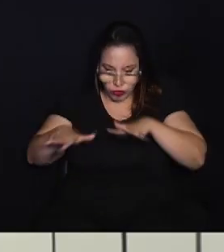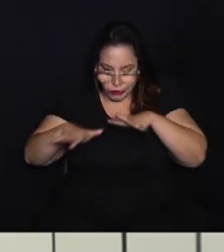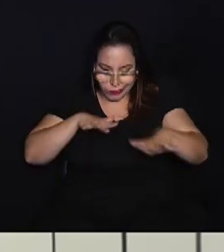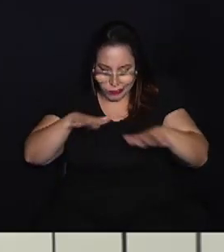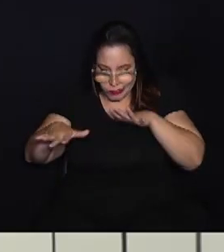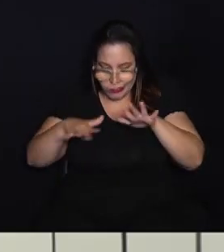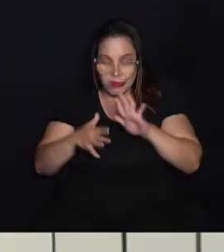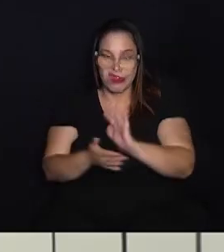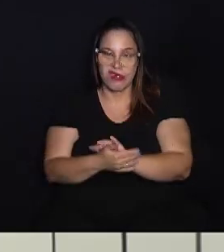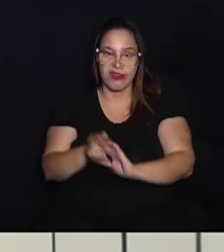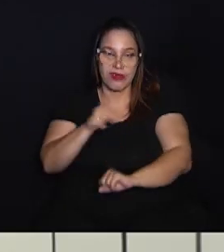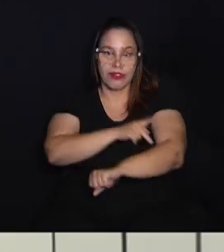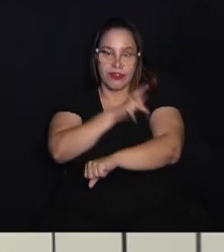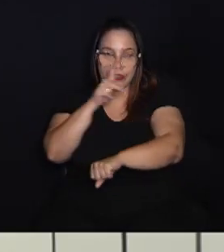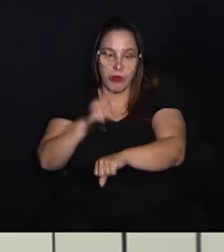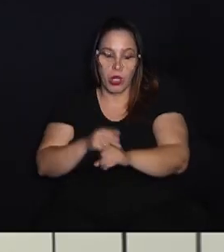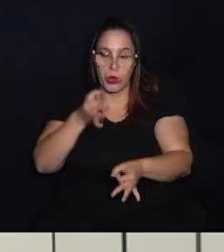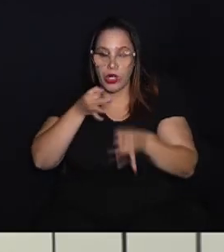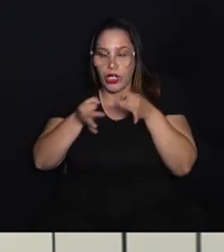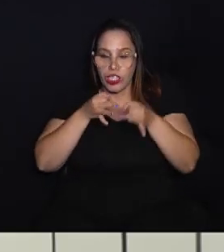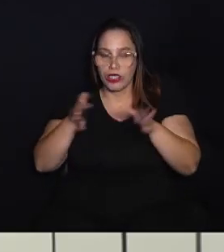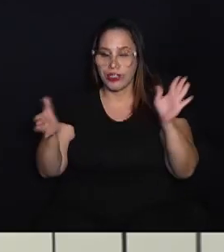chamado pedagogia crítica.